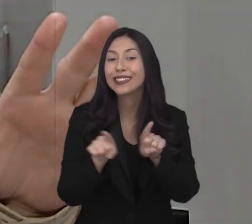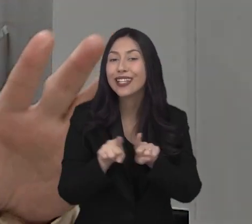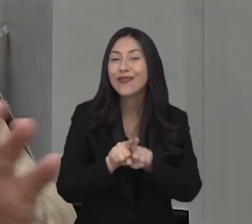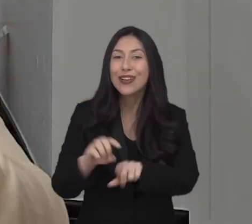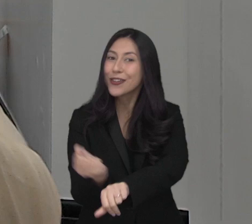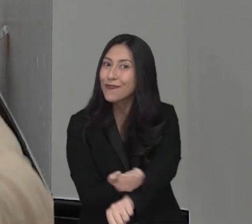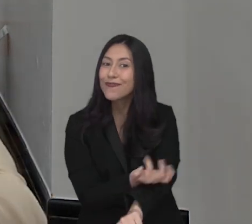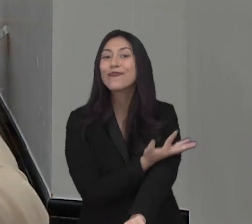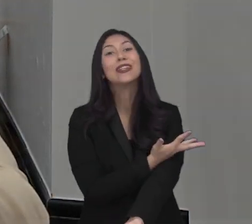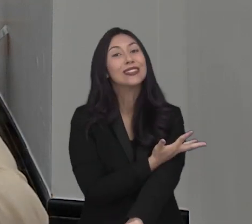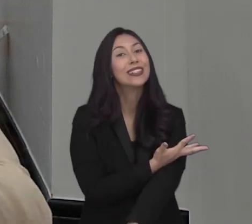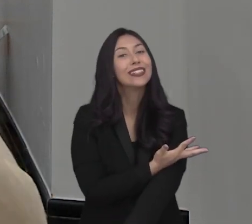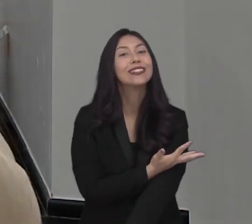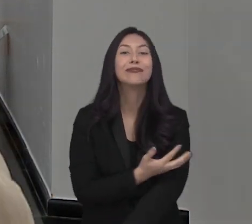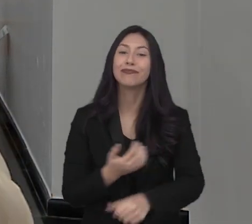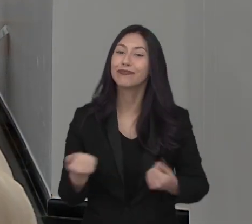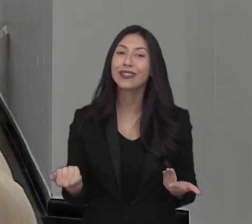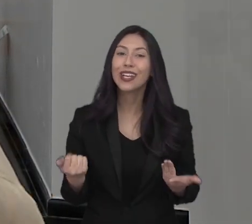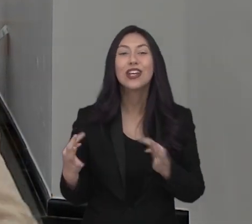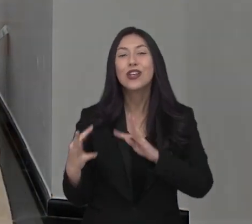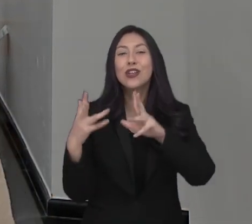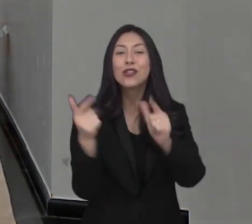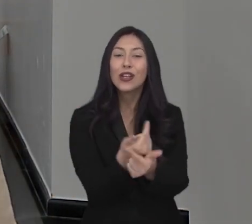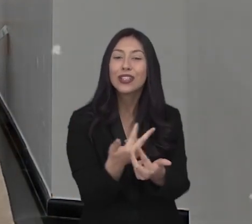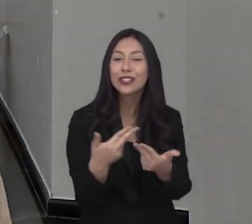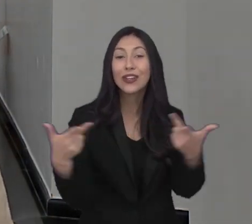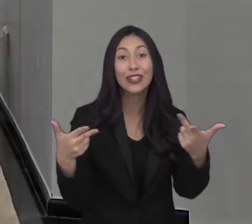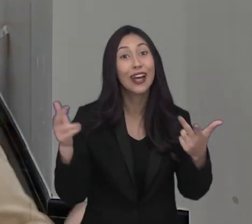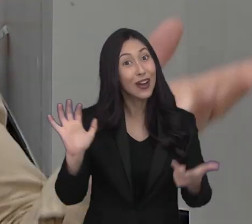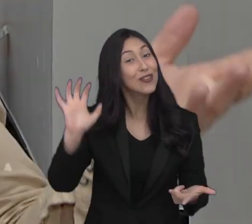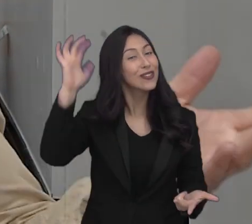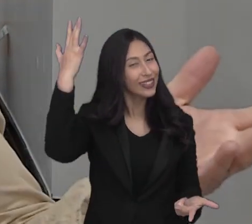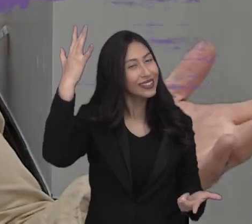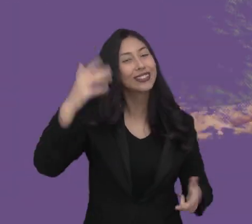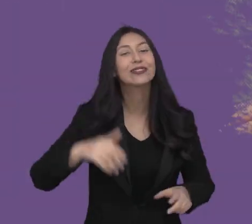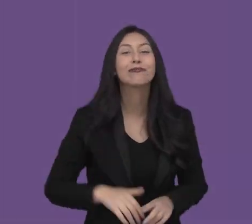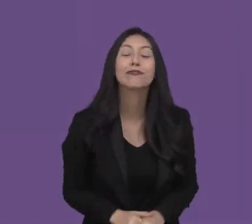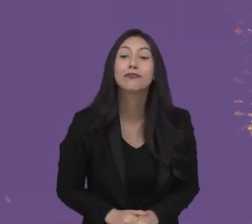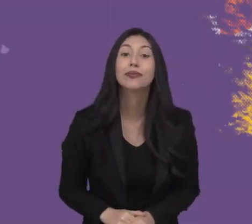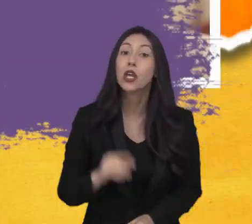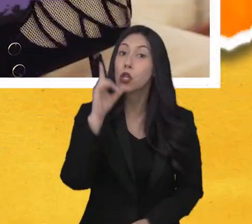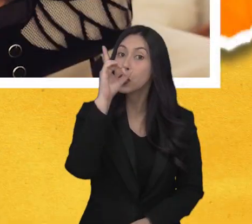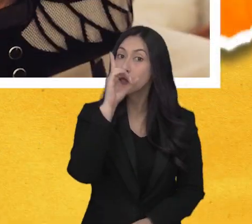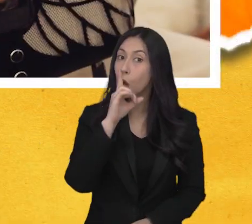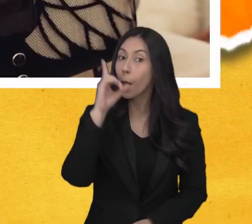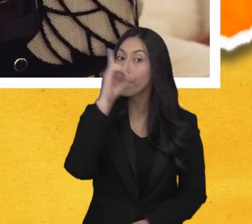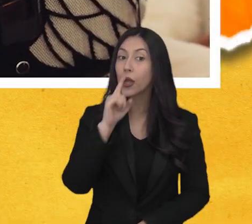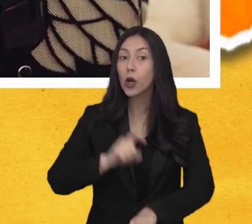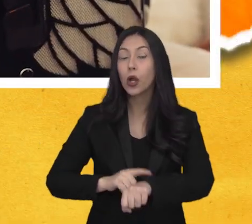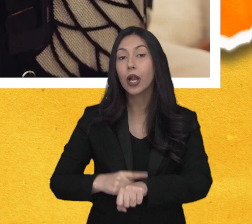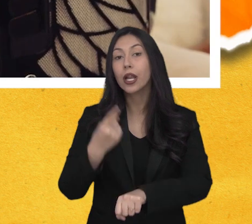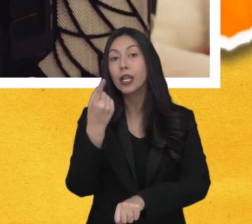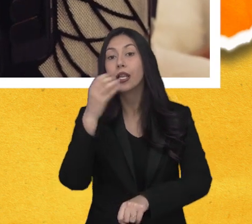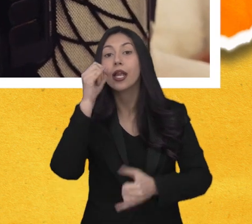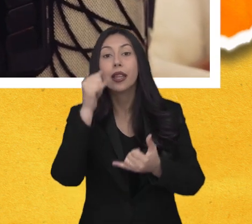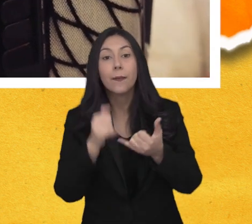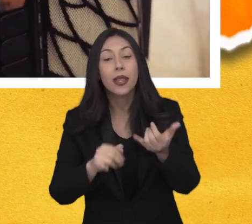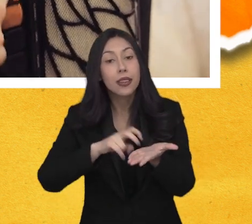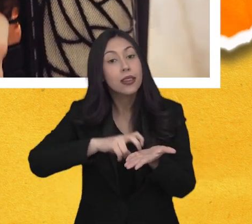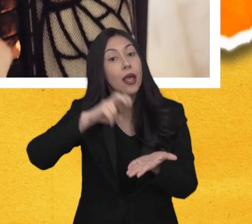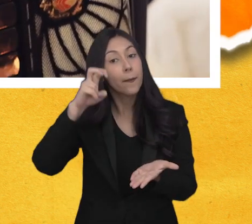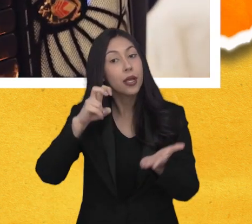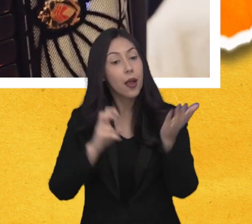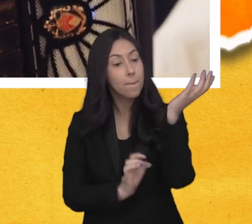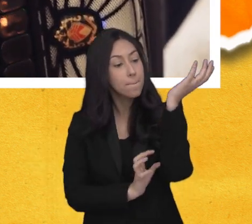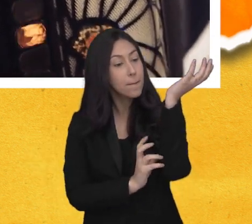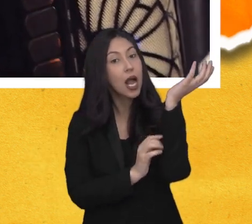acima de tudo, emocionar. Abracadabra, tudo que a gente fala, acontece. No domingo, às 10h30 da manhã, o Parque